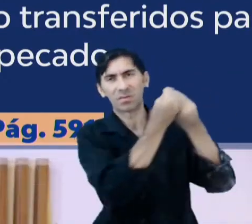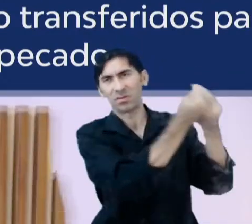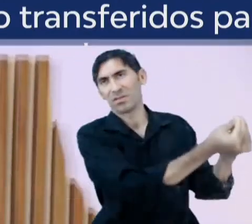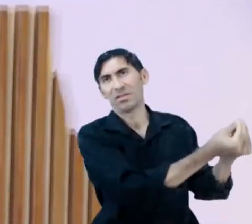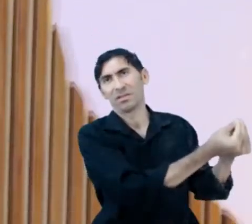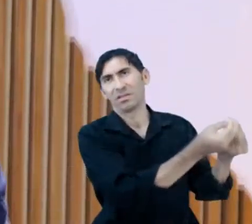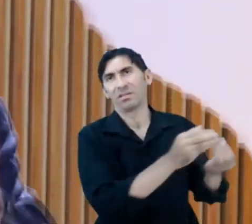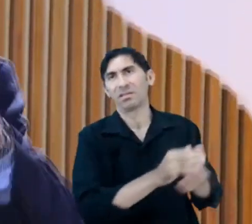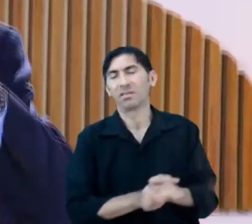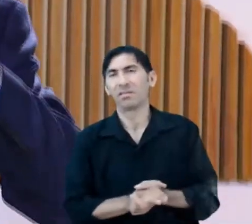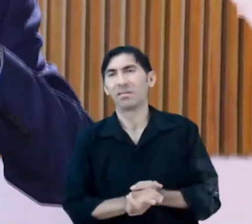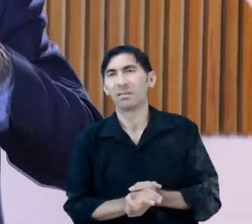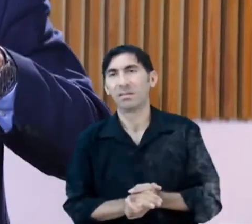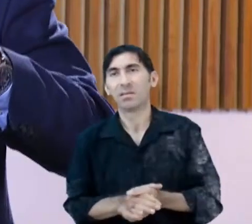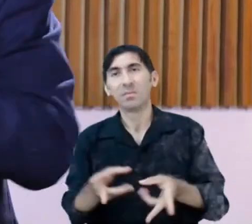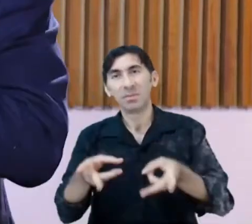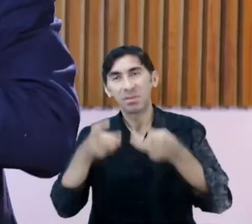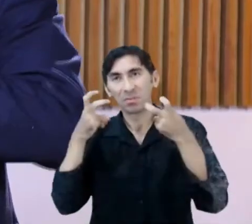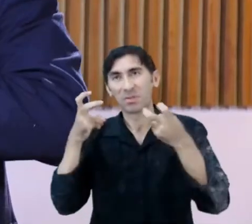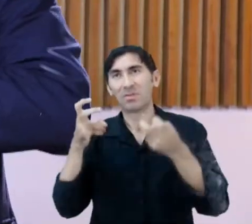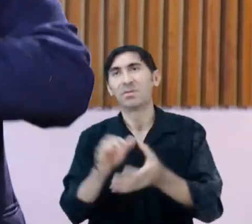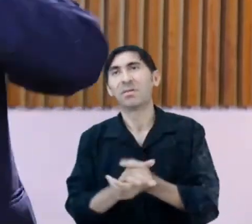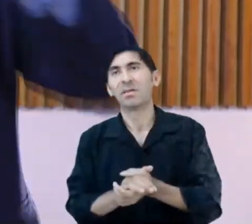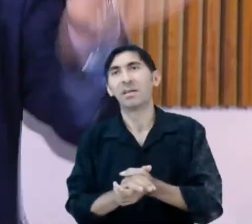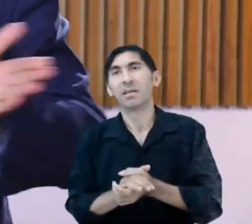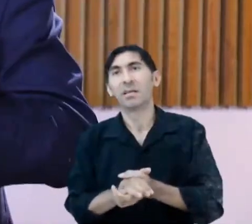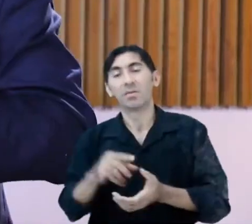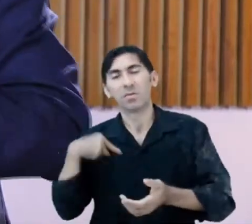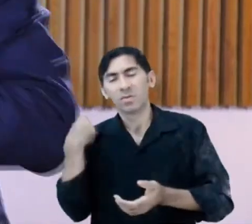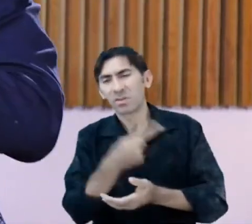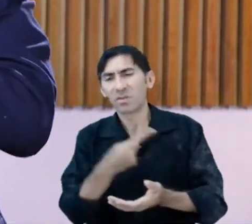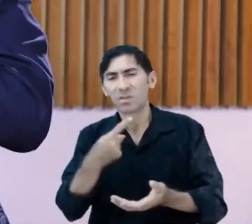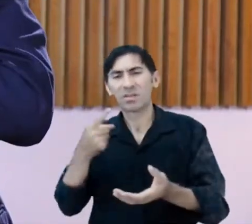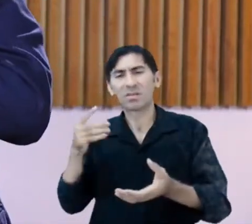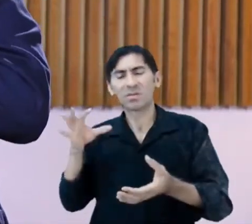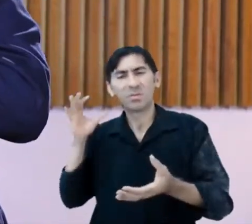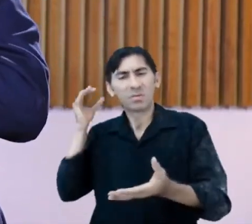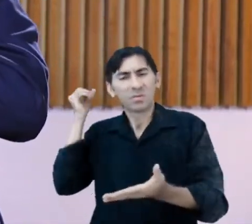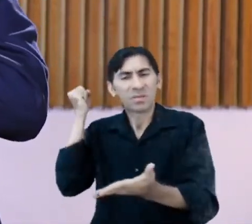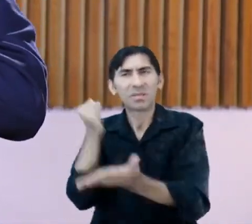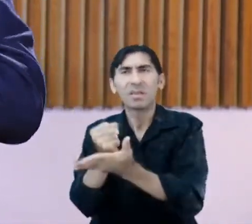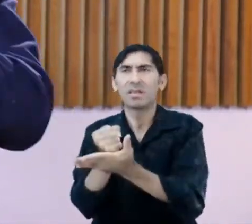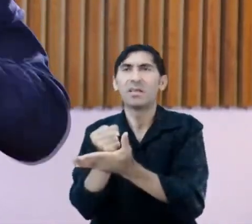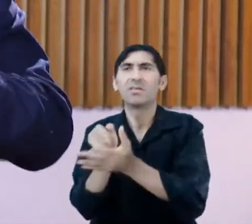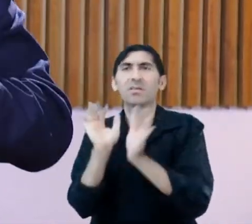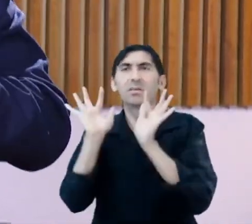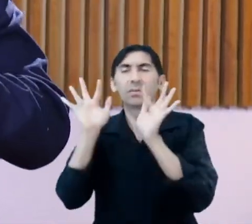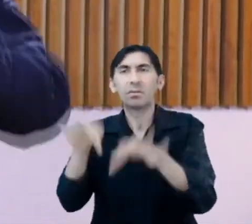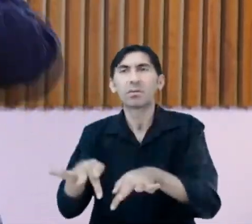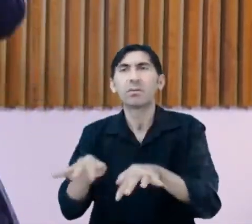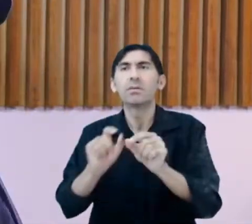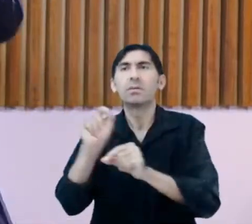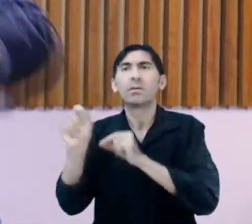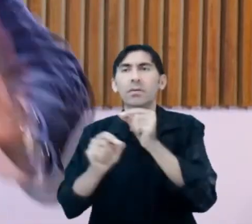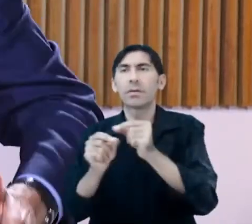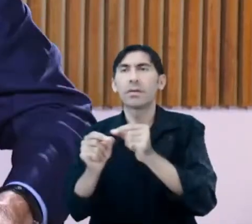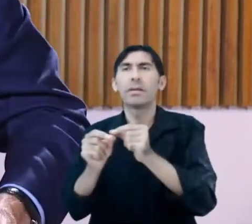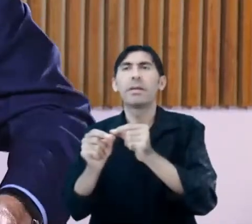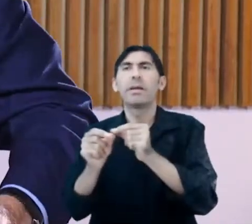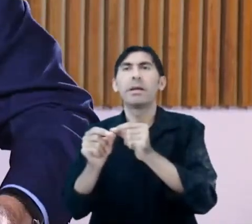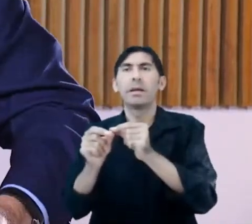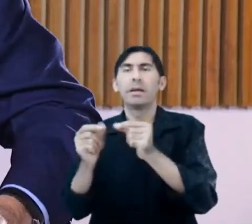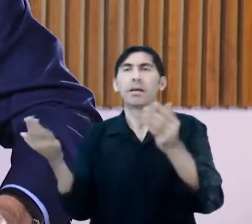Deus recebe a chuva serôdia, é selado, conclui a obra e fecha-se a porta da graça. Estão preparados